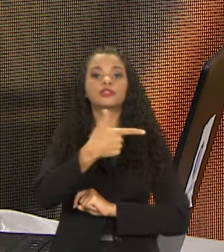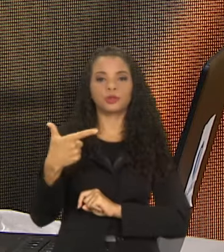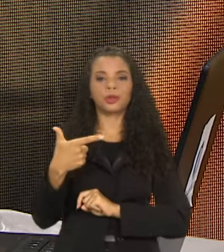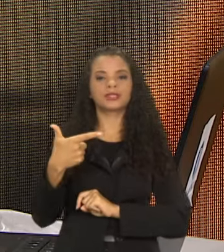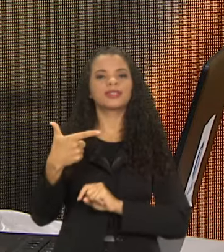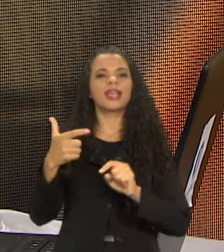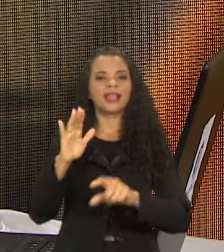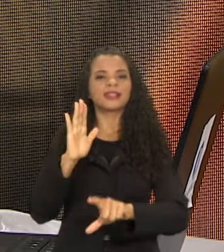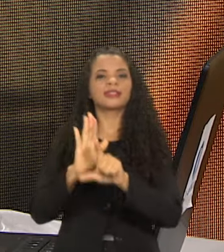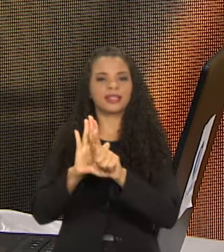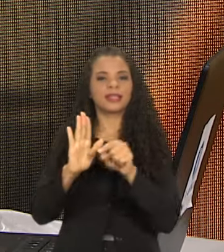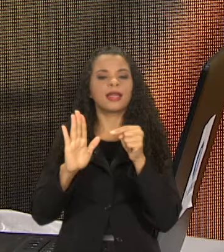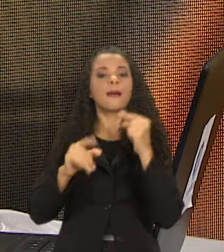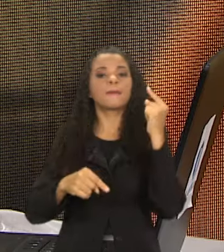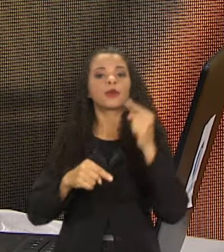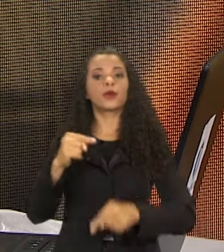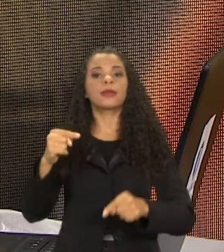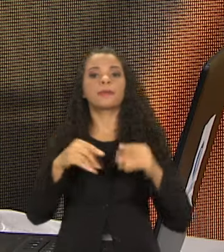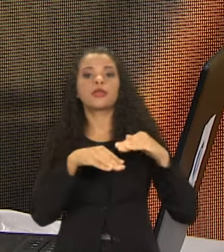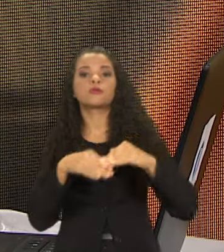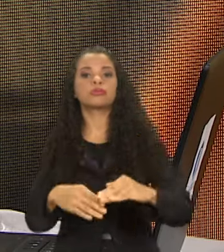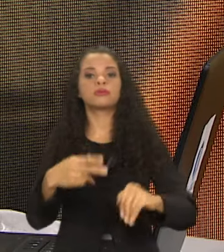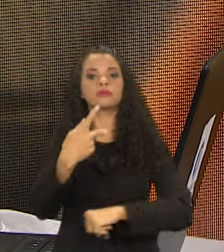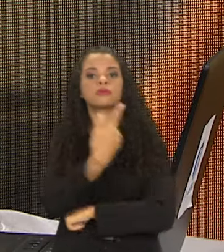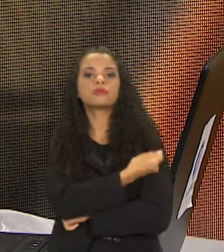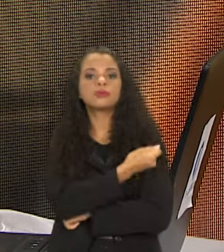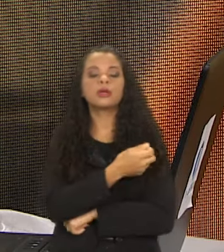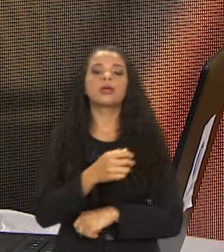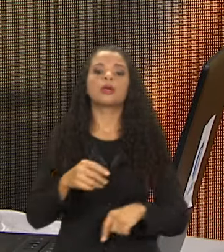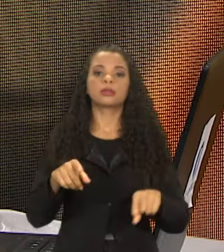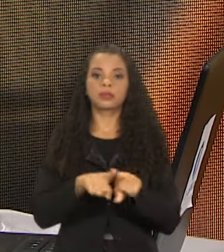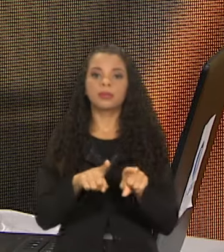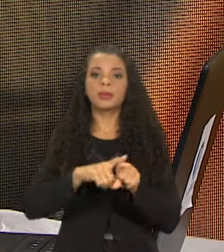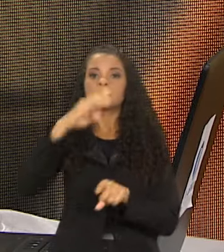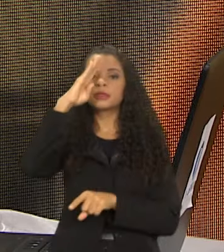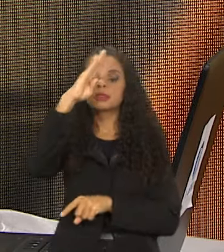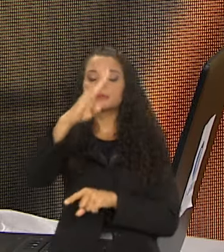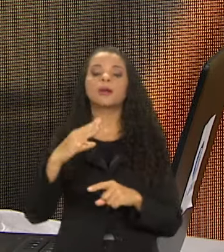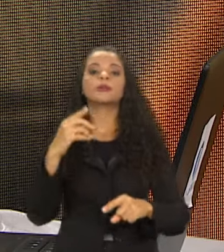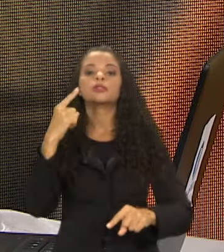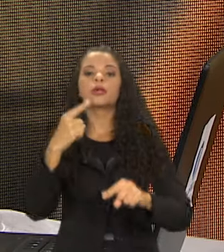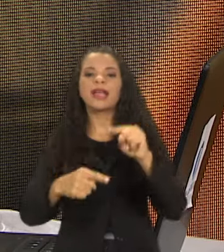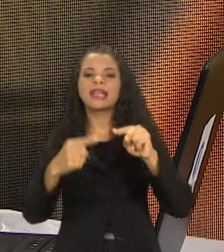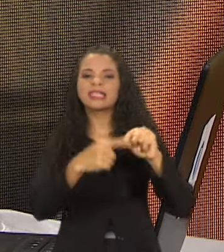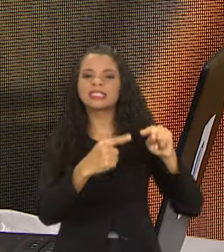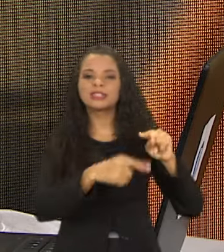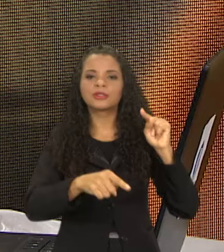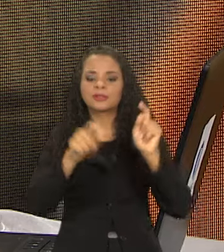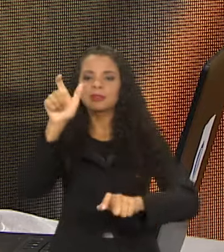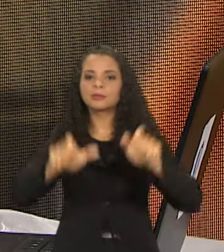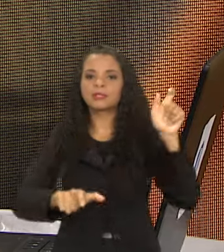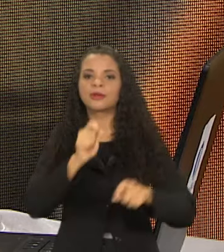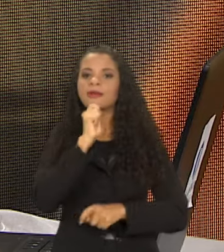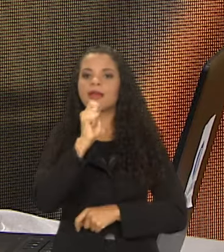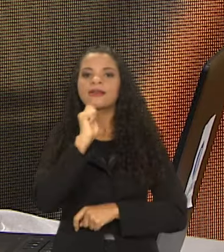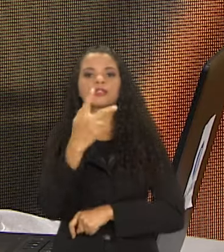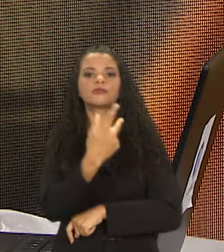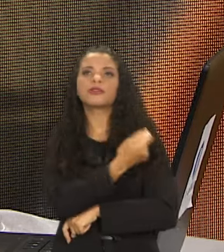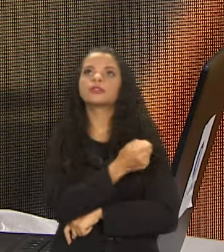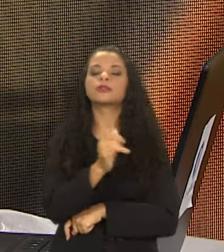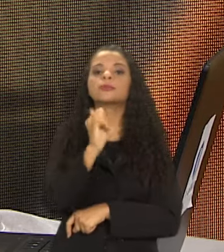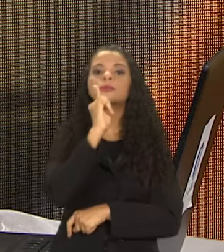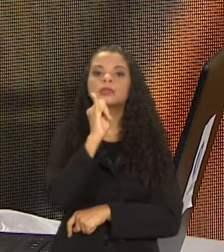contra a Covid-19 e, principalmente, proíbe todas aquelas restrições às pessoas não vacinadas. Restrições como, por exemplo,